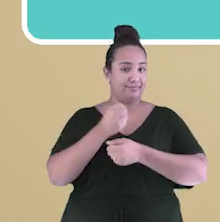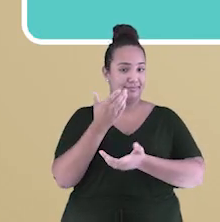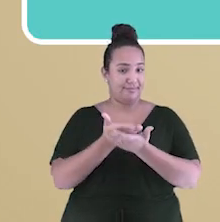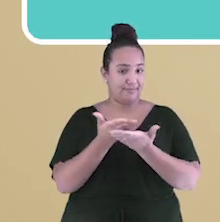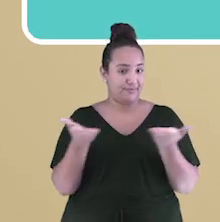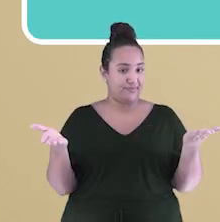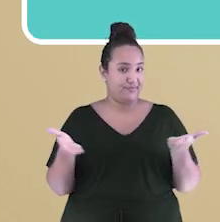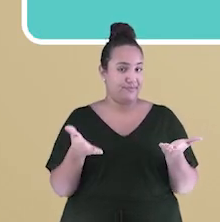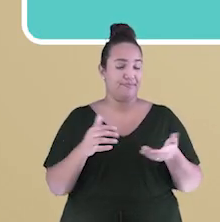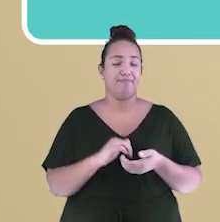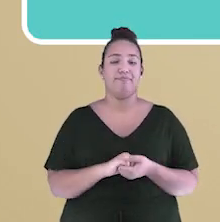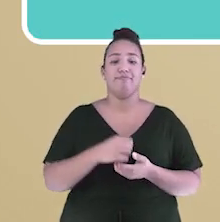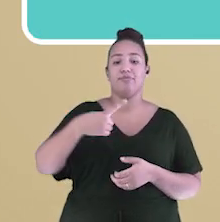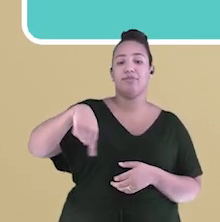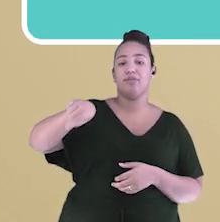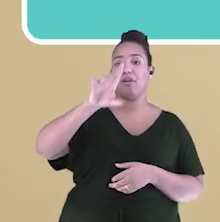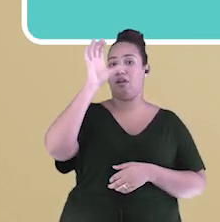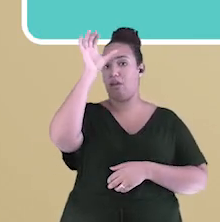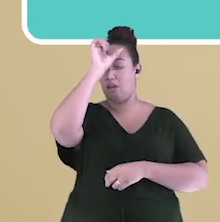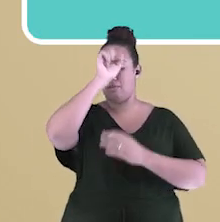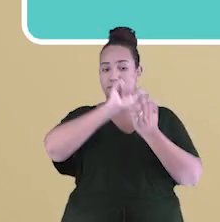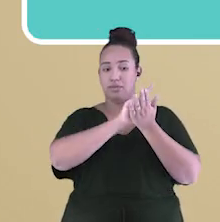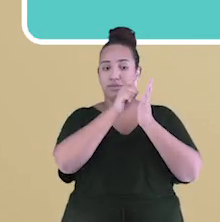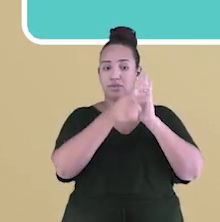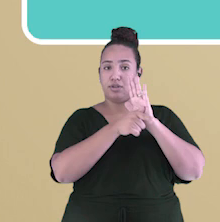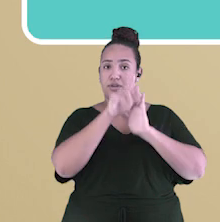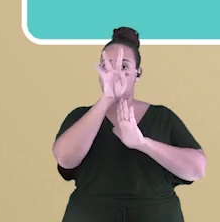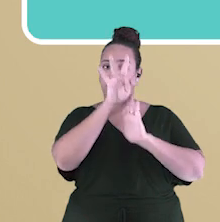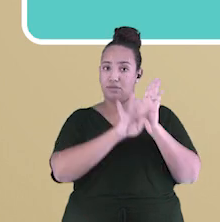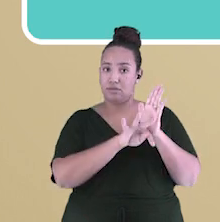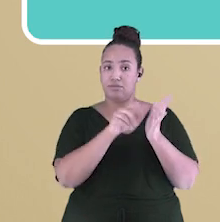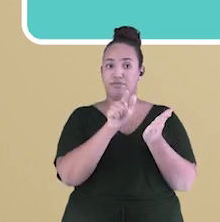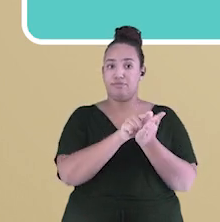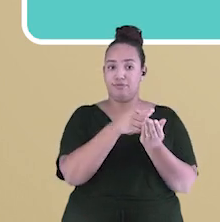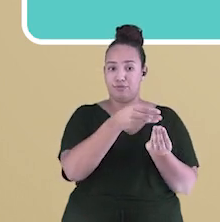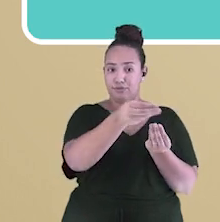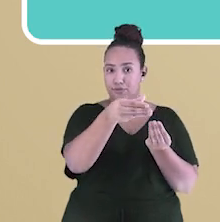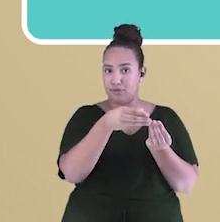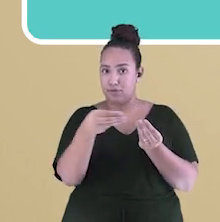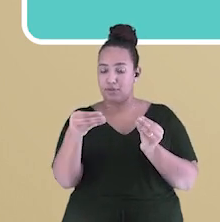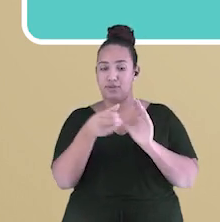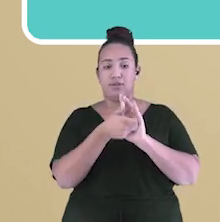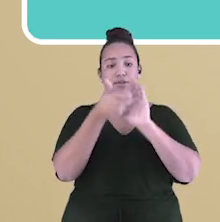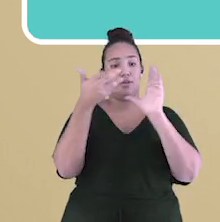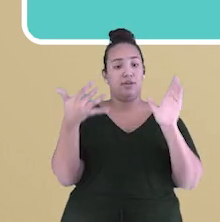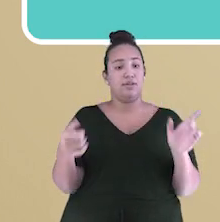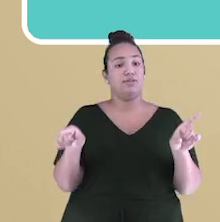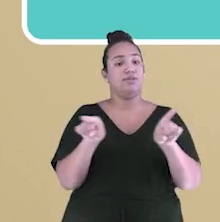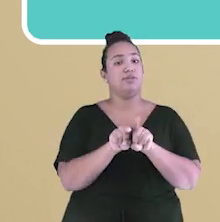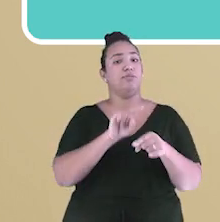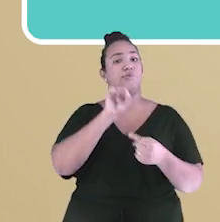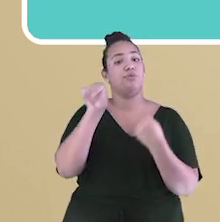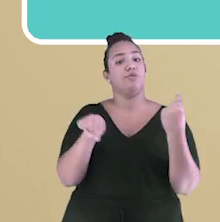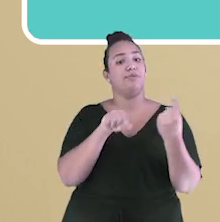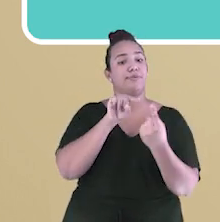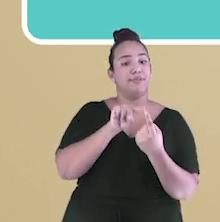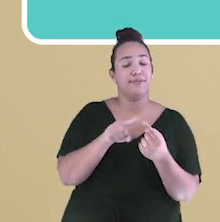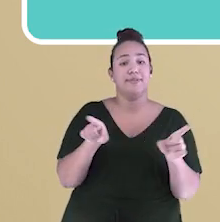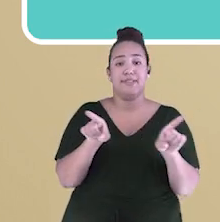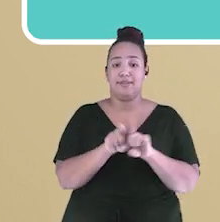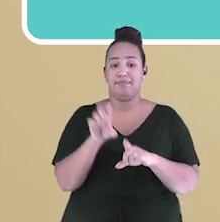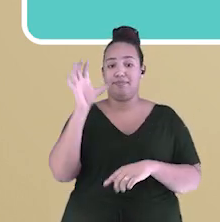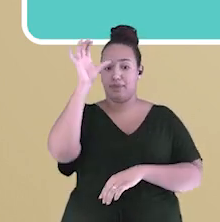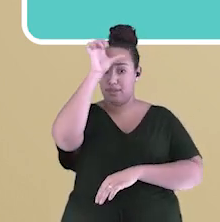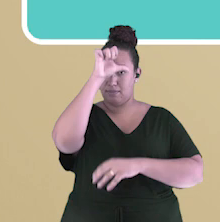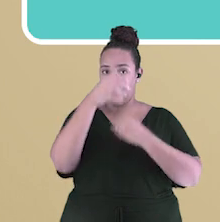de hoje. Aprendemos sobre gênero textual folheto, suas características e funcionalidades, e também sobre